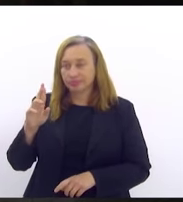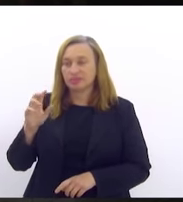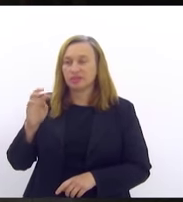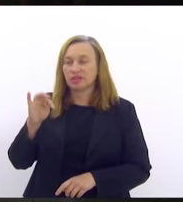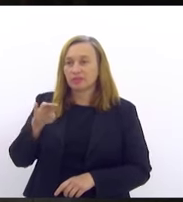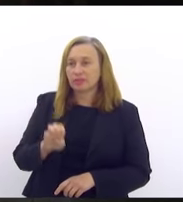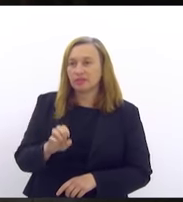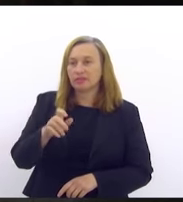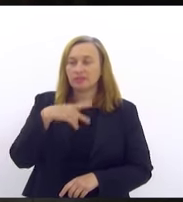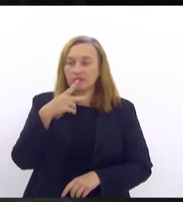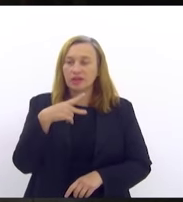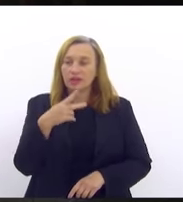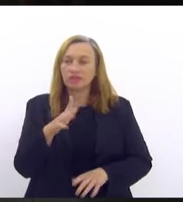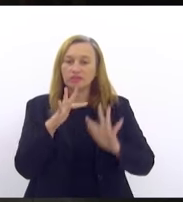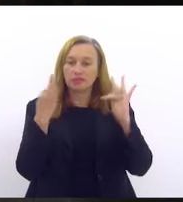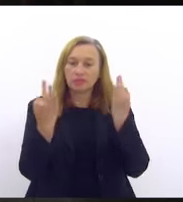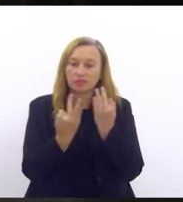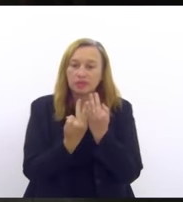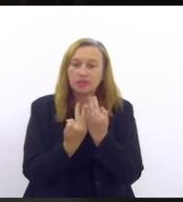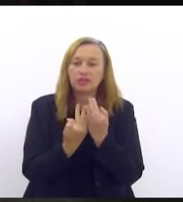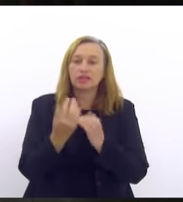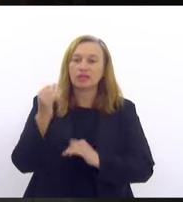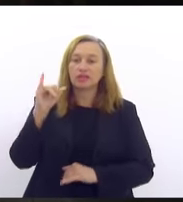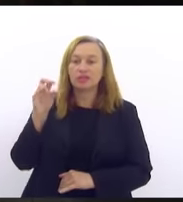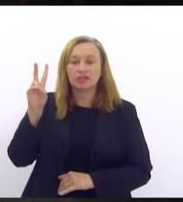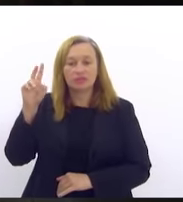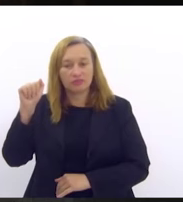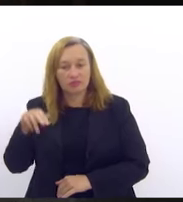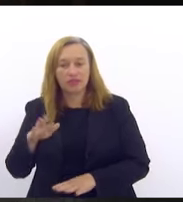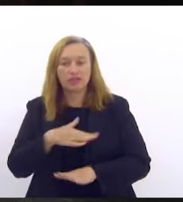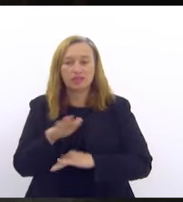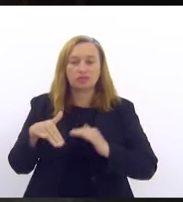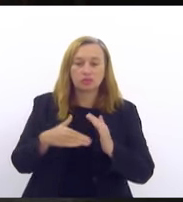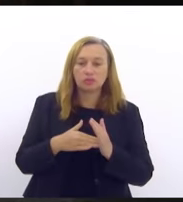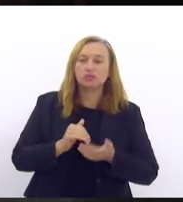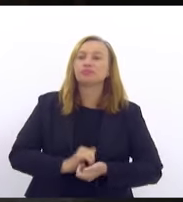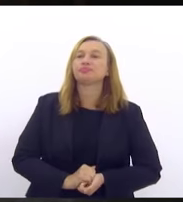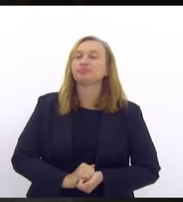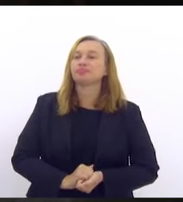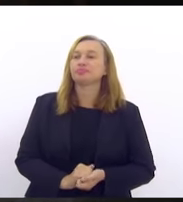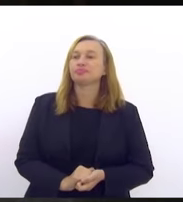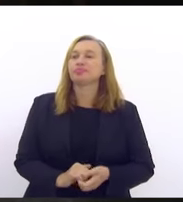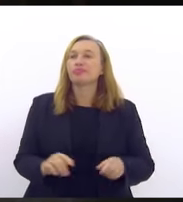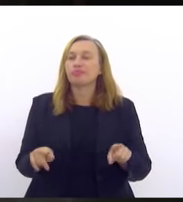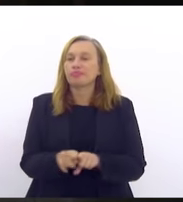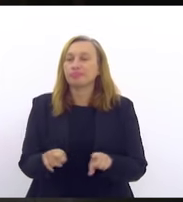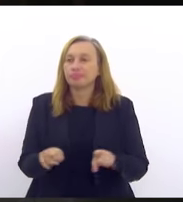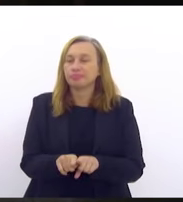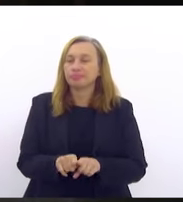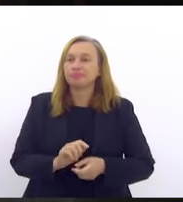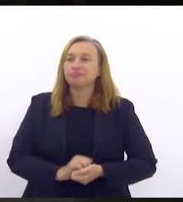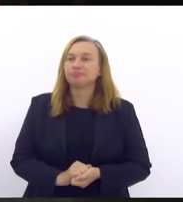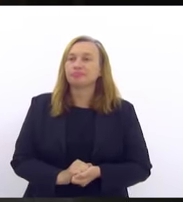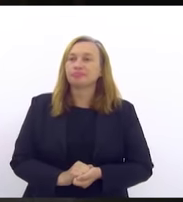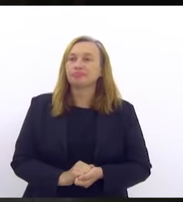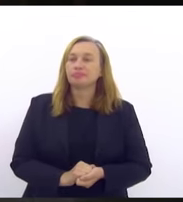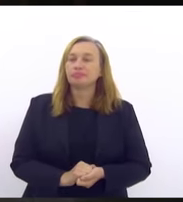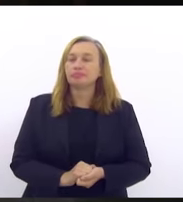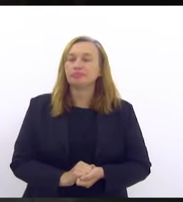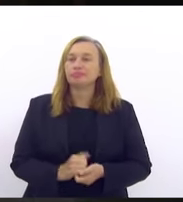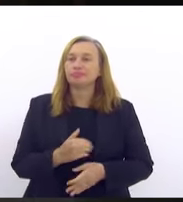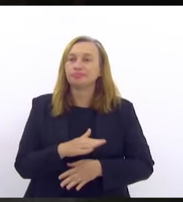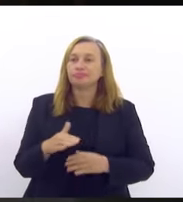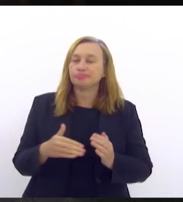à família do agraciado a todos os integrantes dessa família E também à autoridades presentes